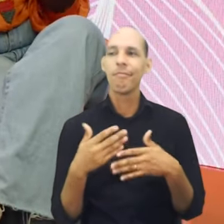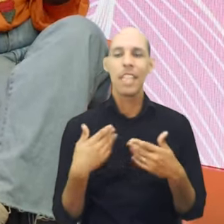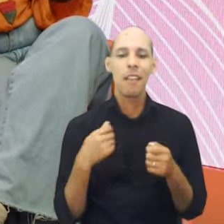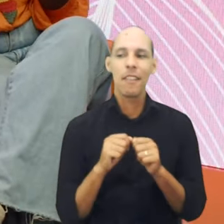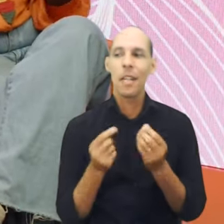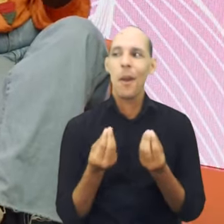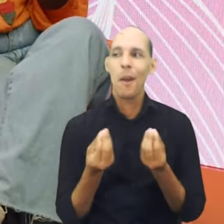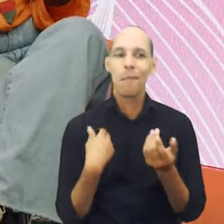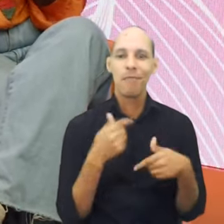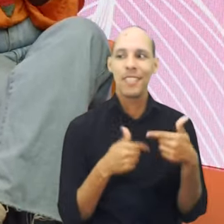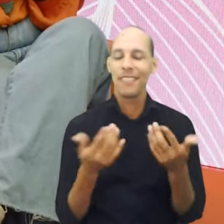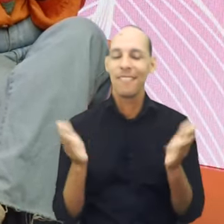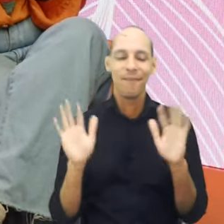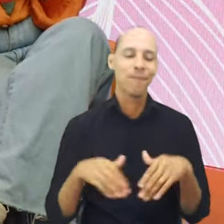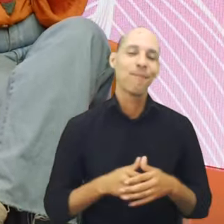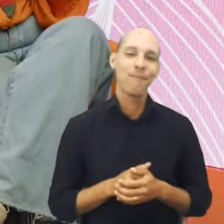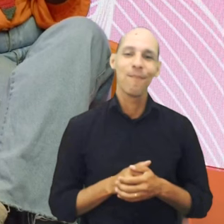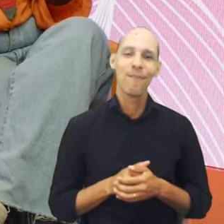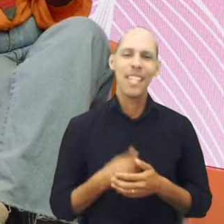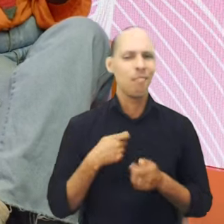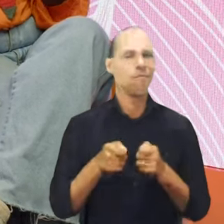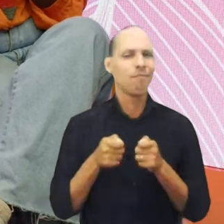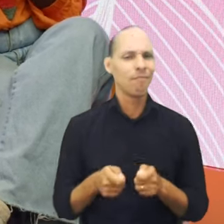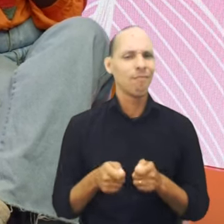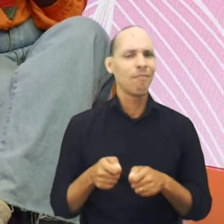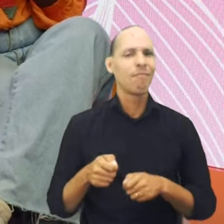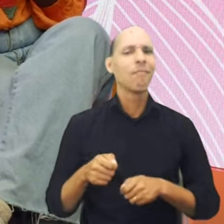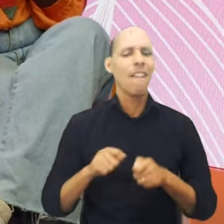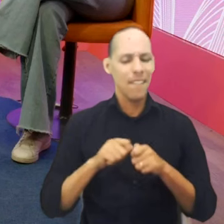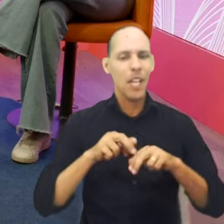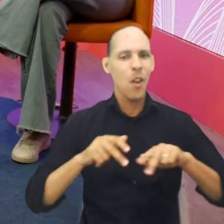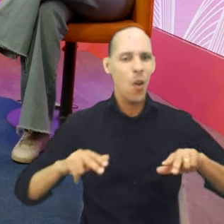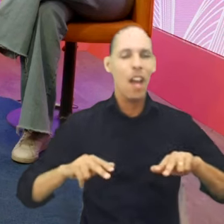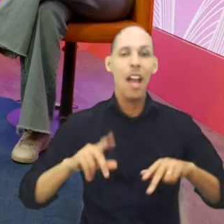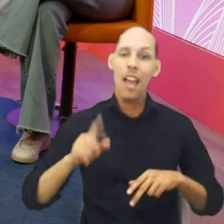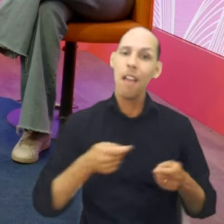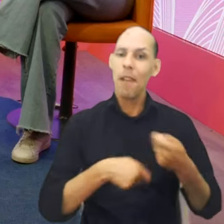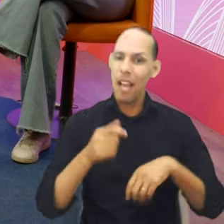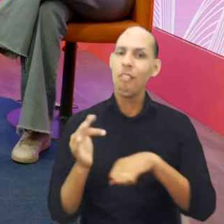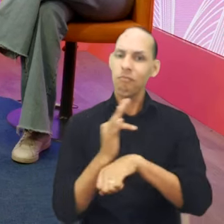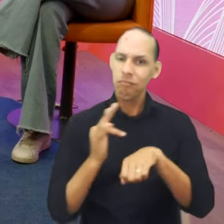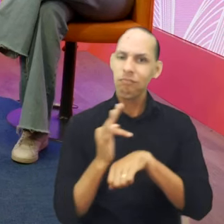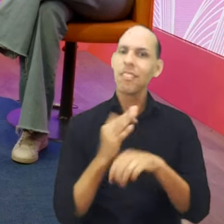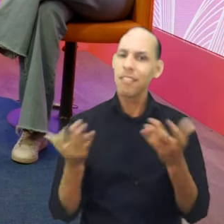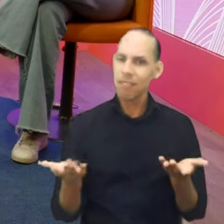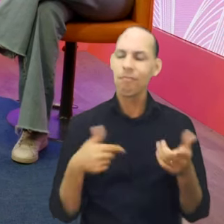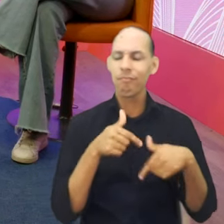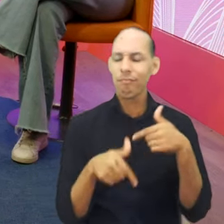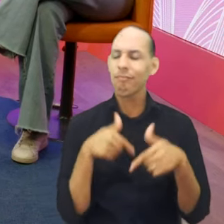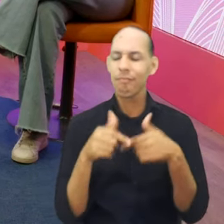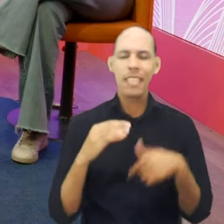isso? Trabalho, não sei o quê. E muito firme ali no que eu fazia, né? Só que você trabalhava no mercado formal. Trabalhava no mercado